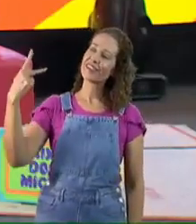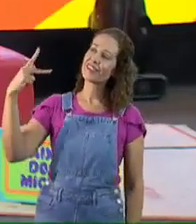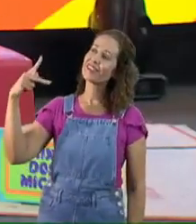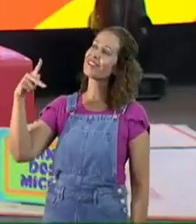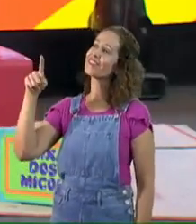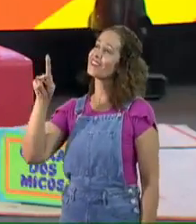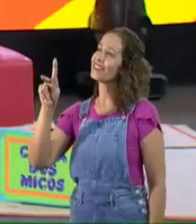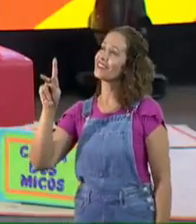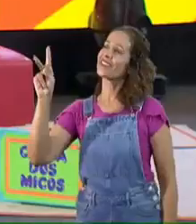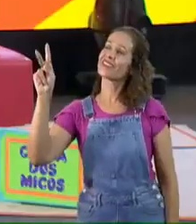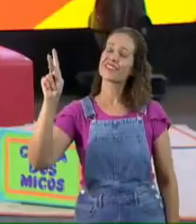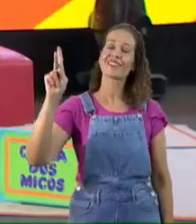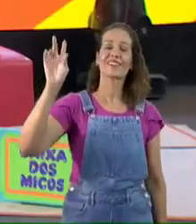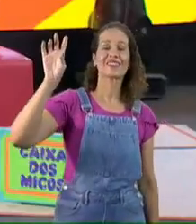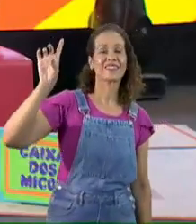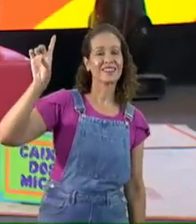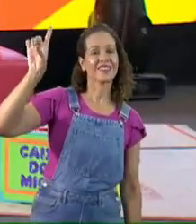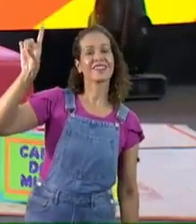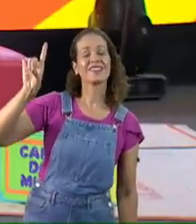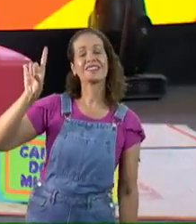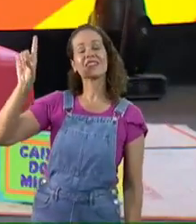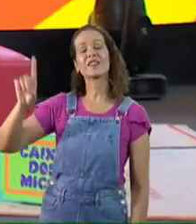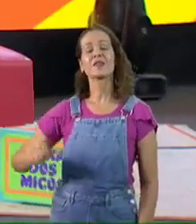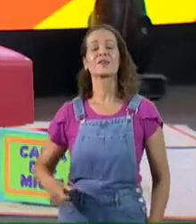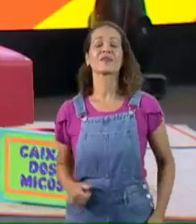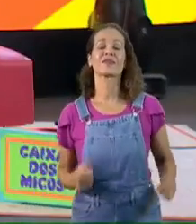pertenço, Deus.